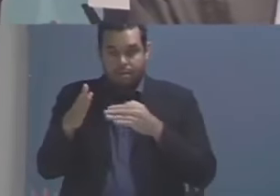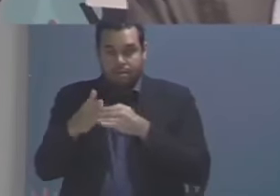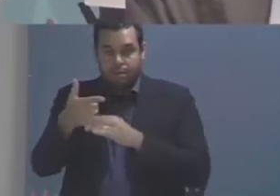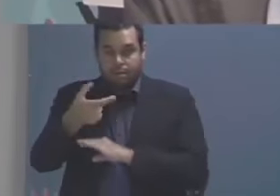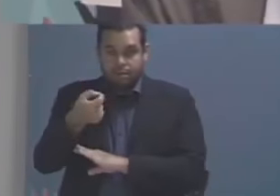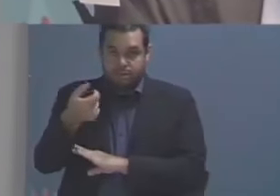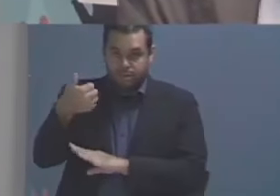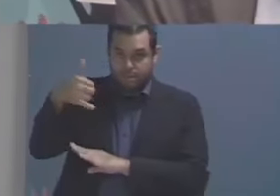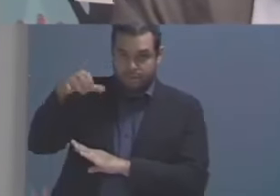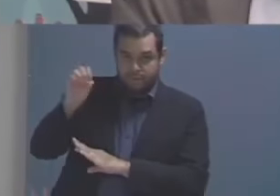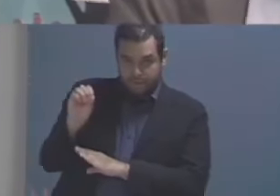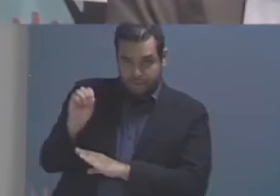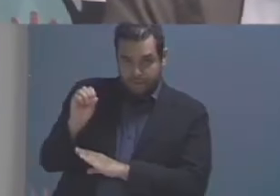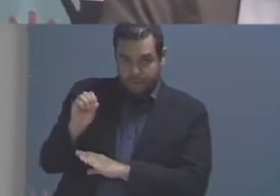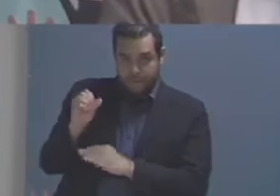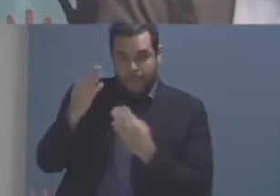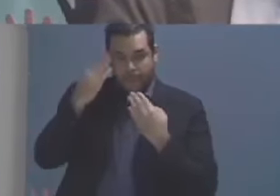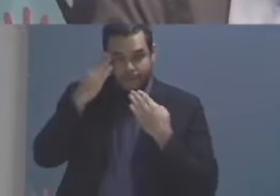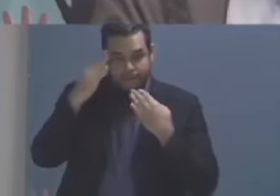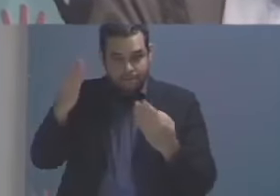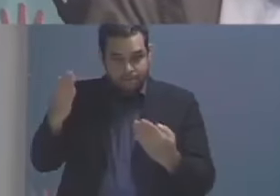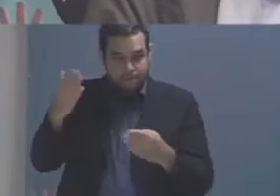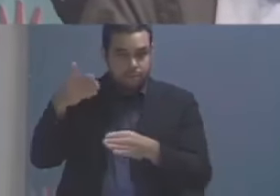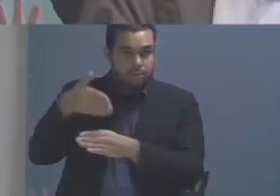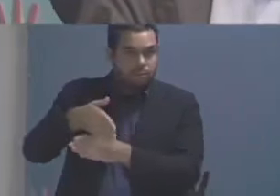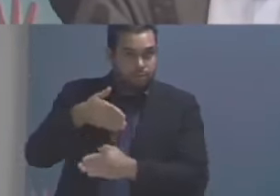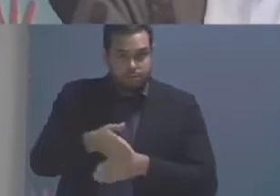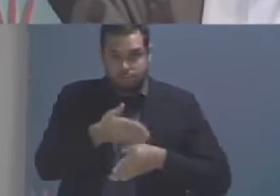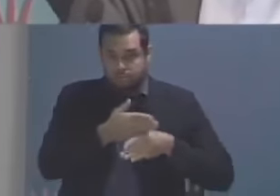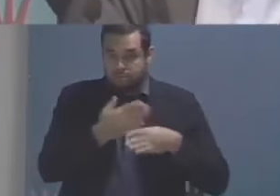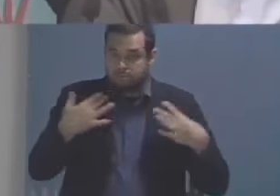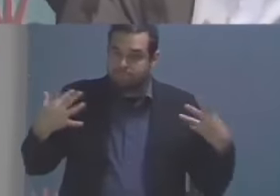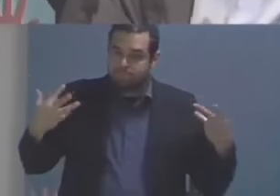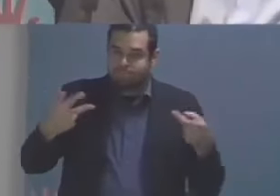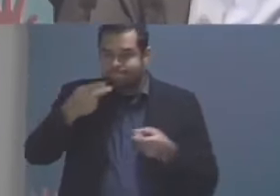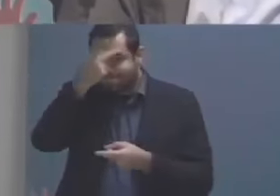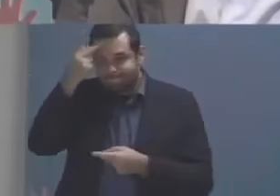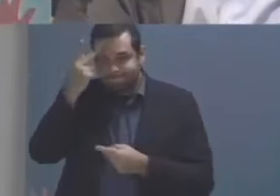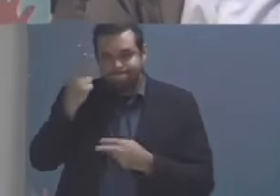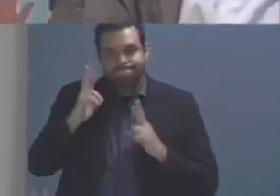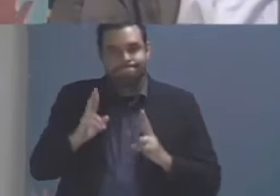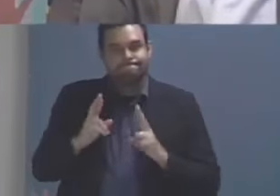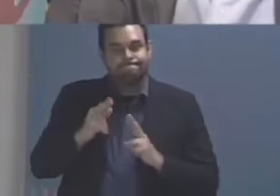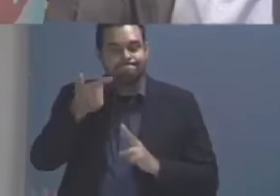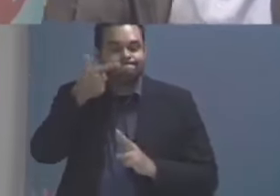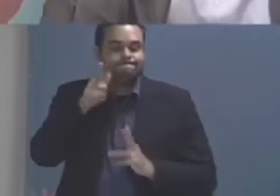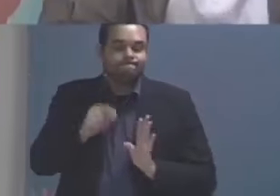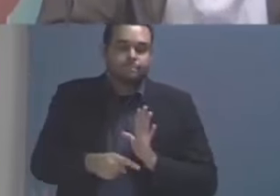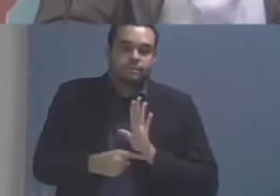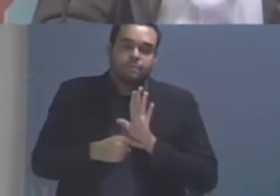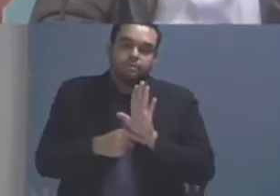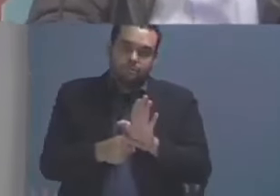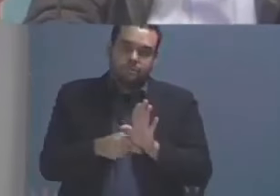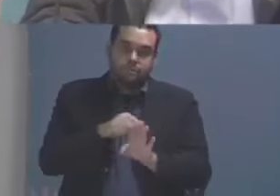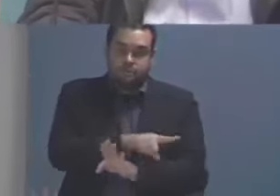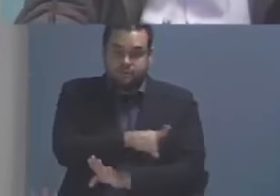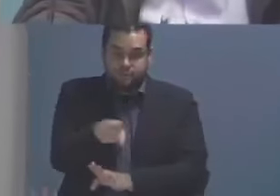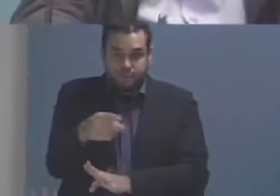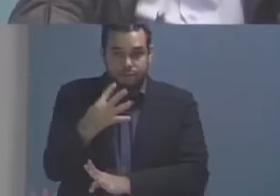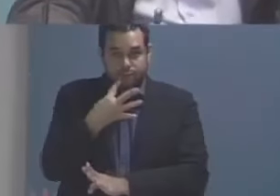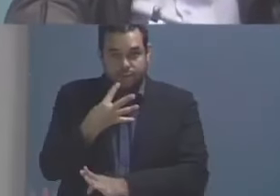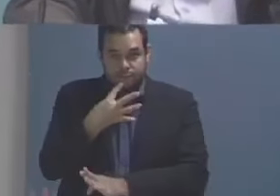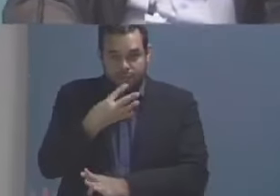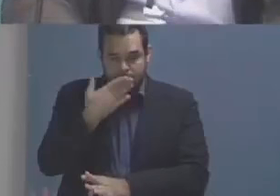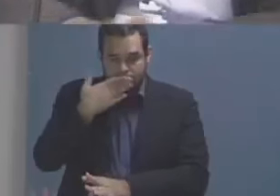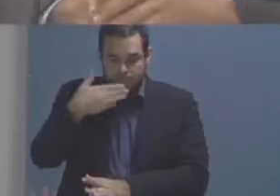2017-2019 da Autarquia. Agradecemos a participação de todas e todos e esperamos ter contribuído para que você conheça